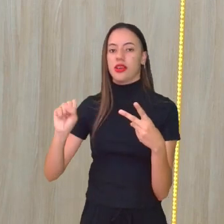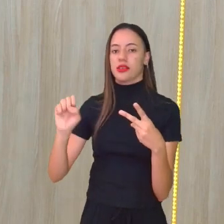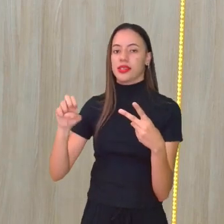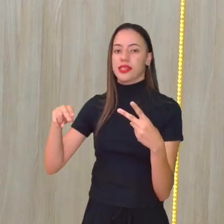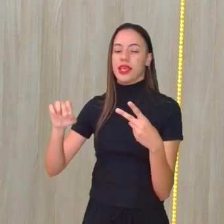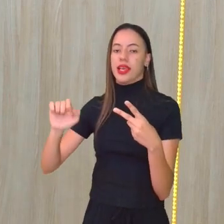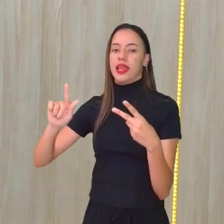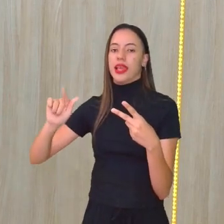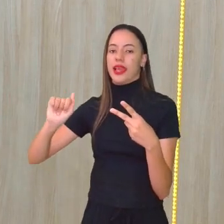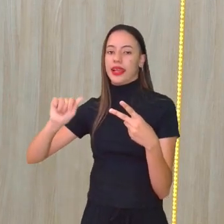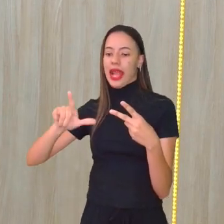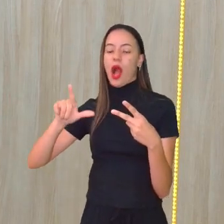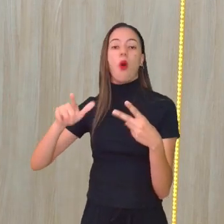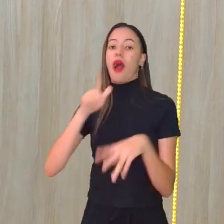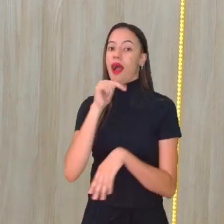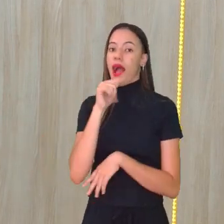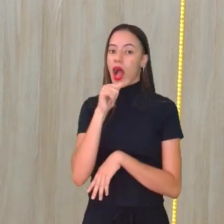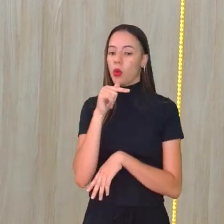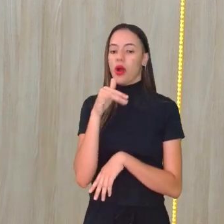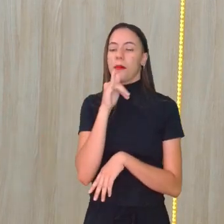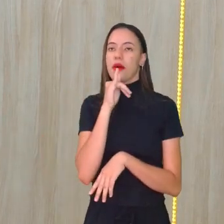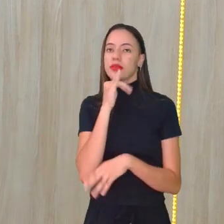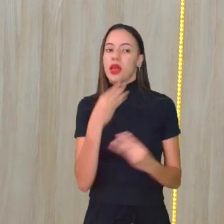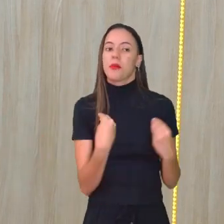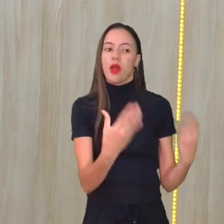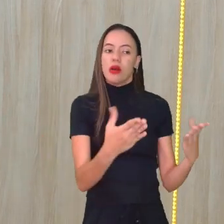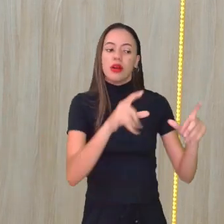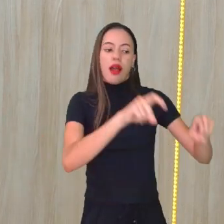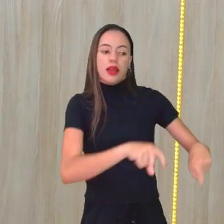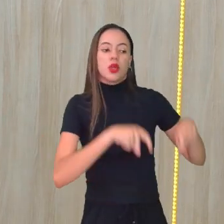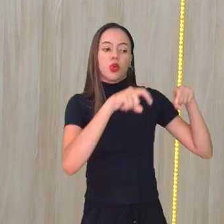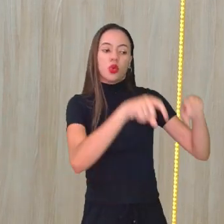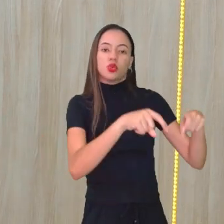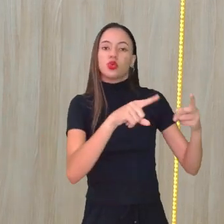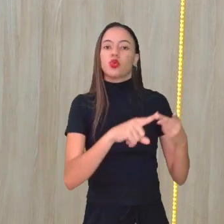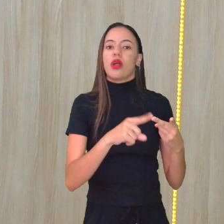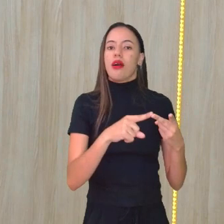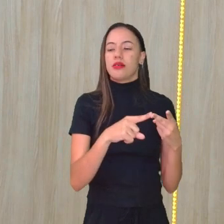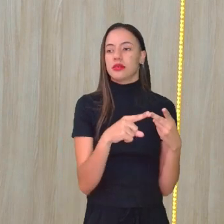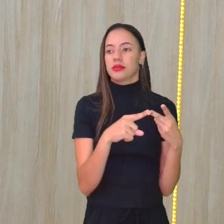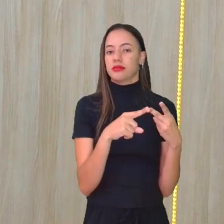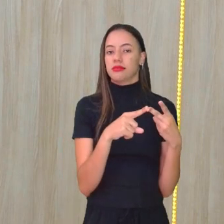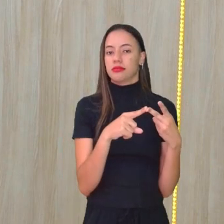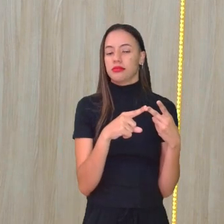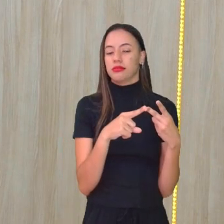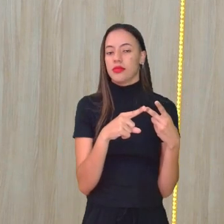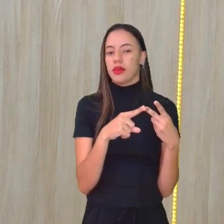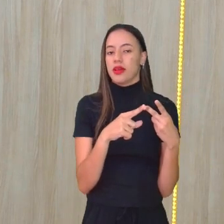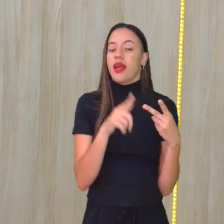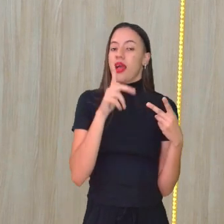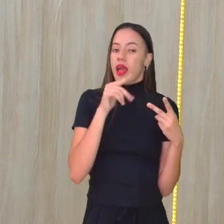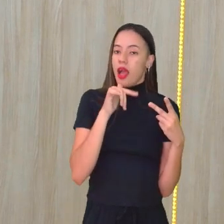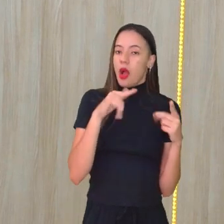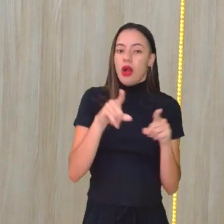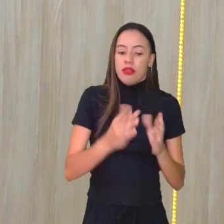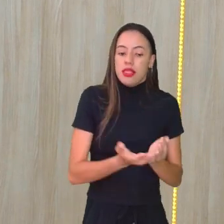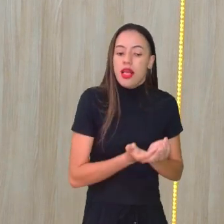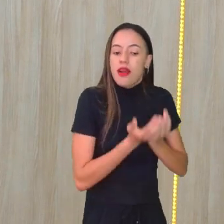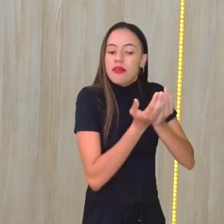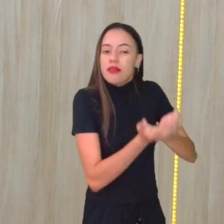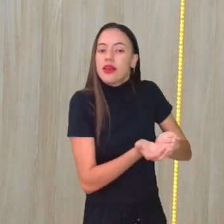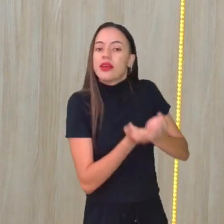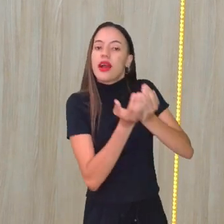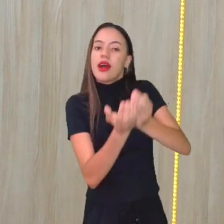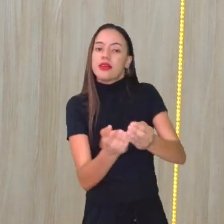e para a navegação. Então, a água para a agricultura, a água para a questão da navegação,